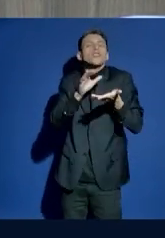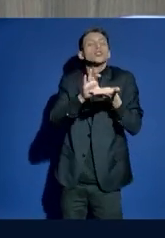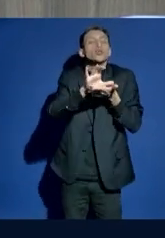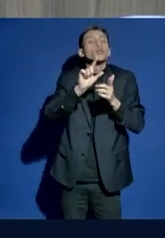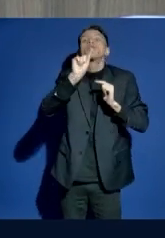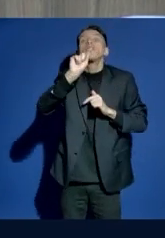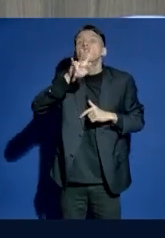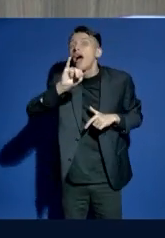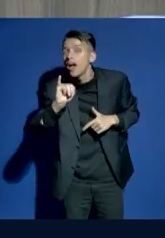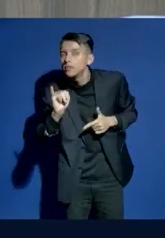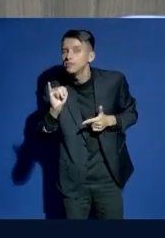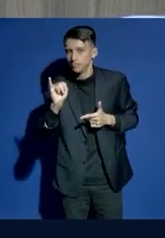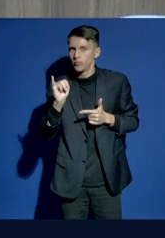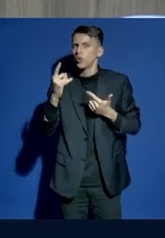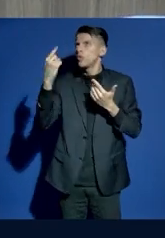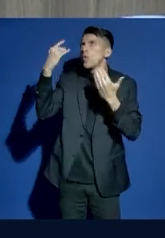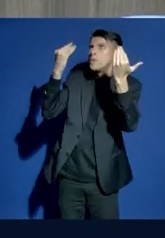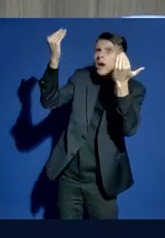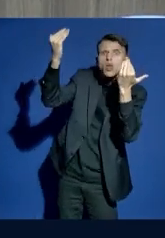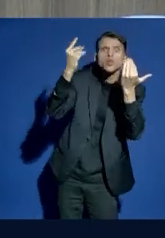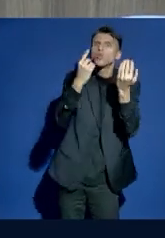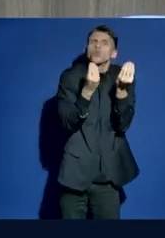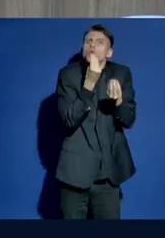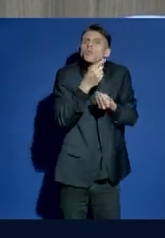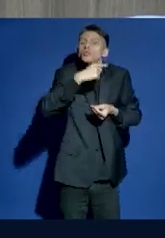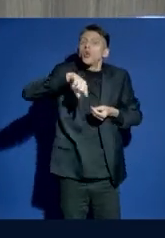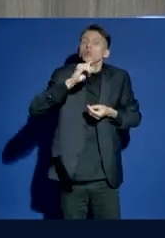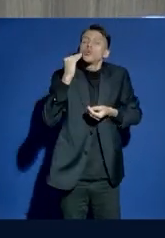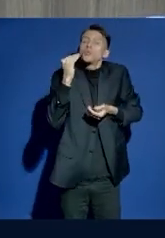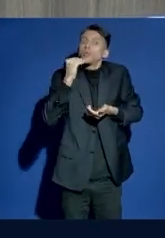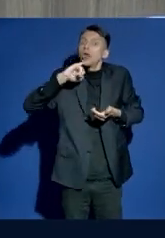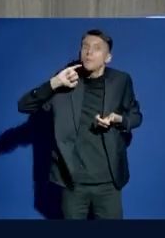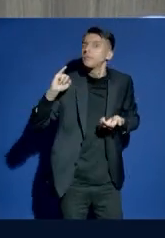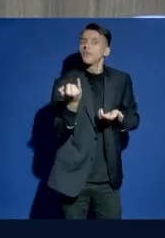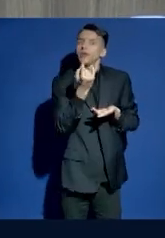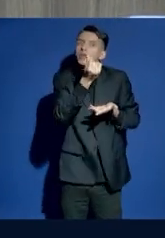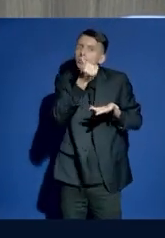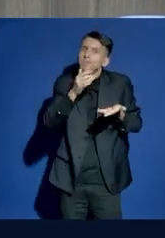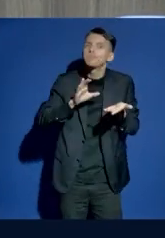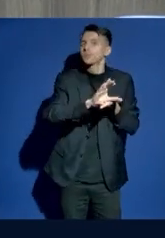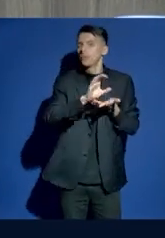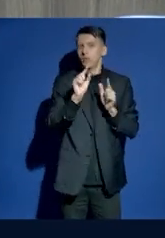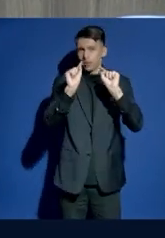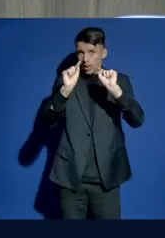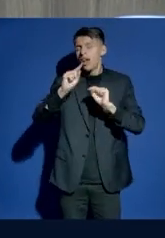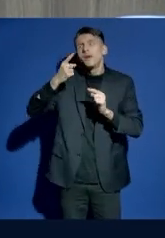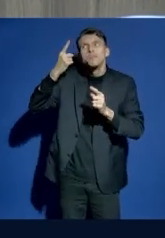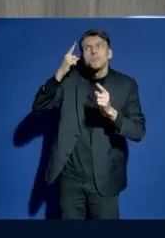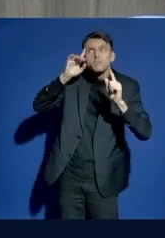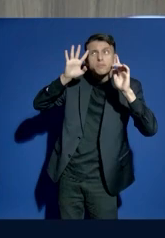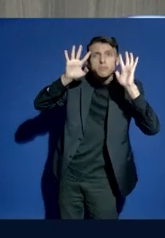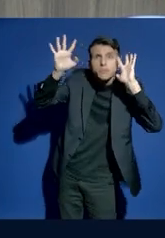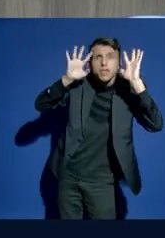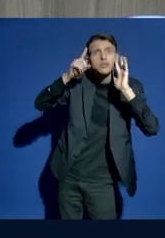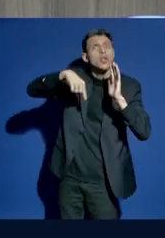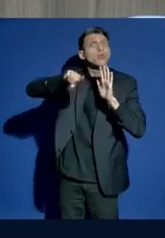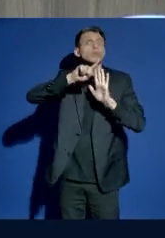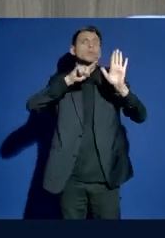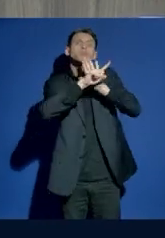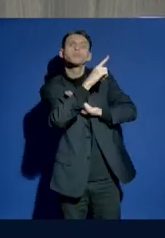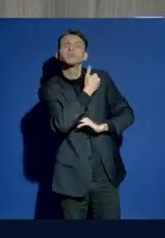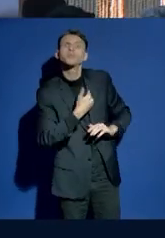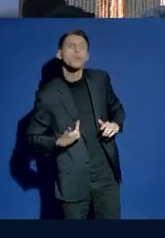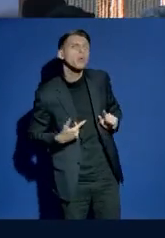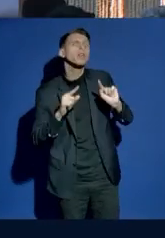fazer? Como que nós vamos aproveitar essa oportunidade? Né? Essa que é a pergunta que a gente precisa fazer para a nossa liderança.